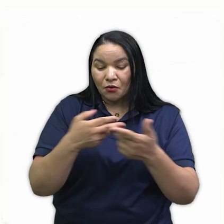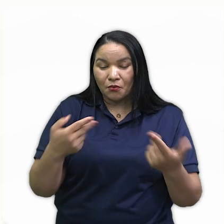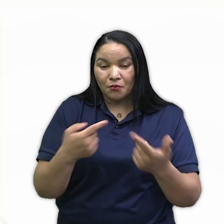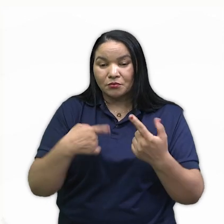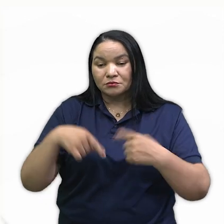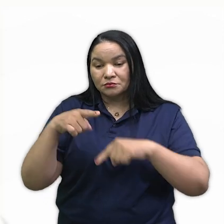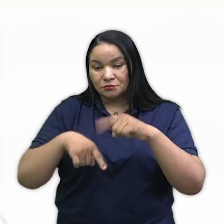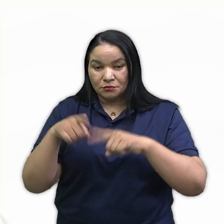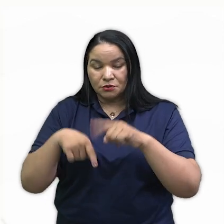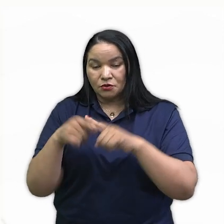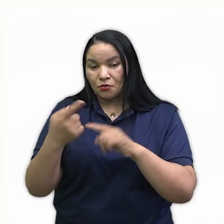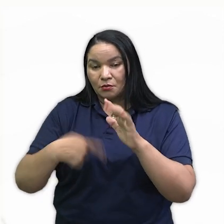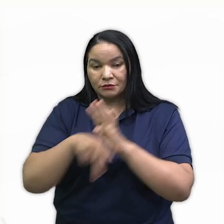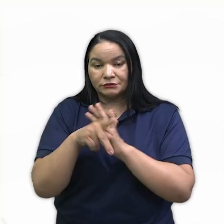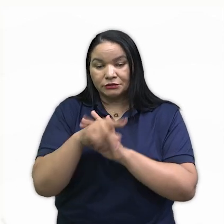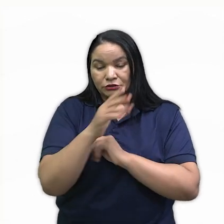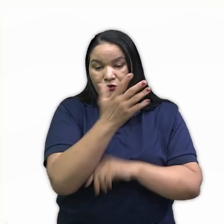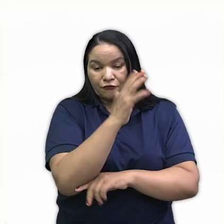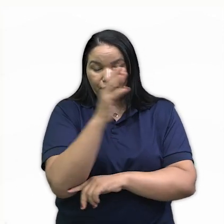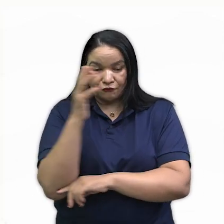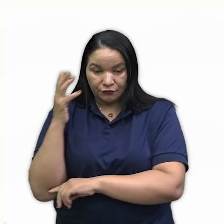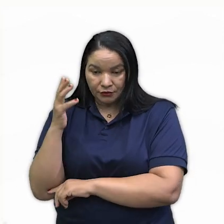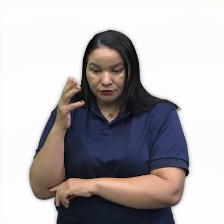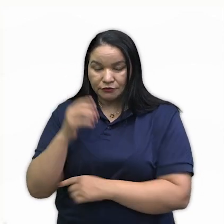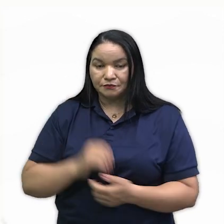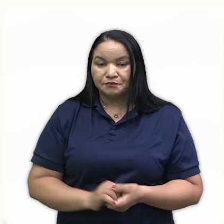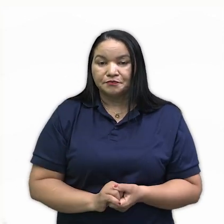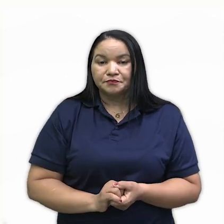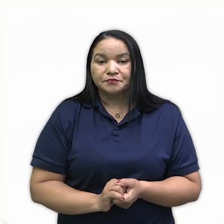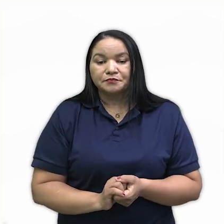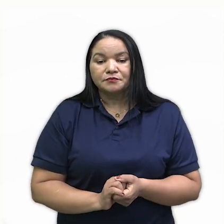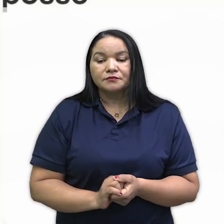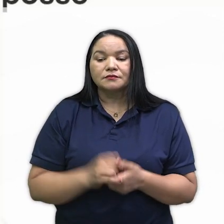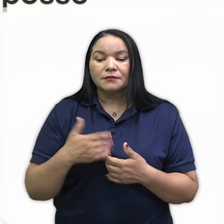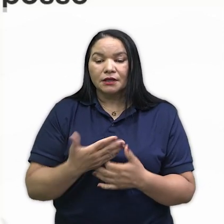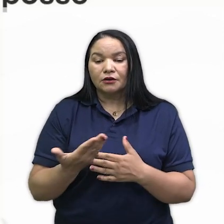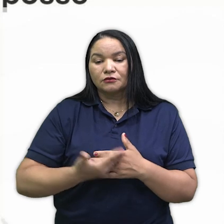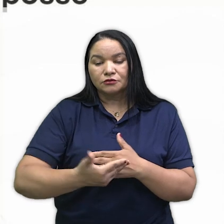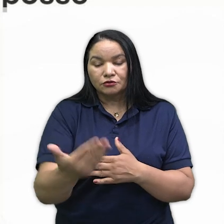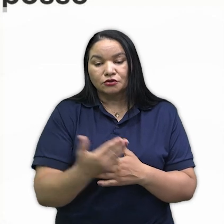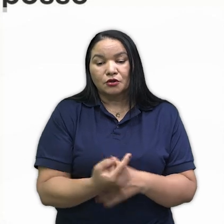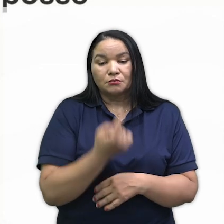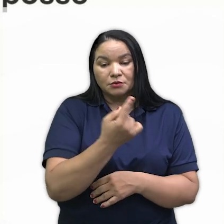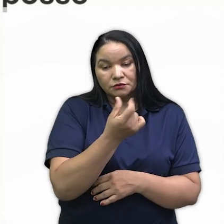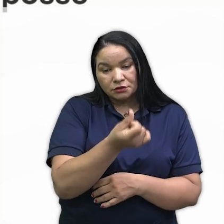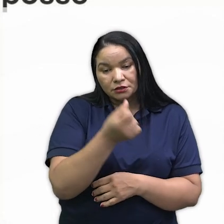especiarias da floresta, certo? Dando continuidade, nós tivemos em